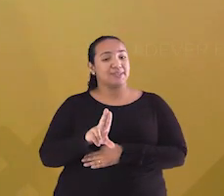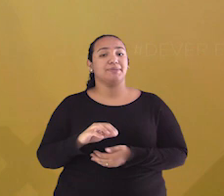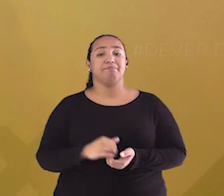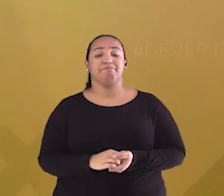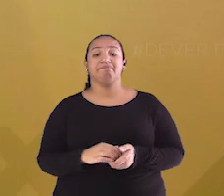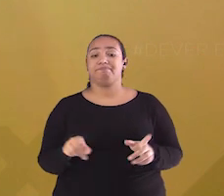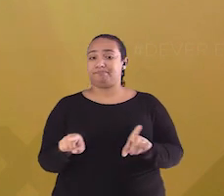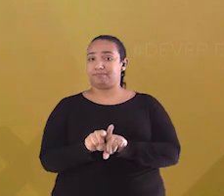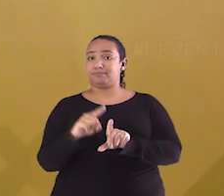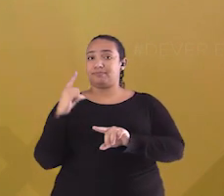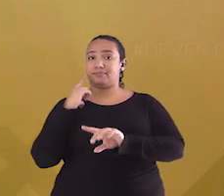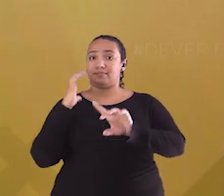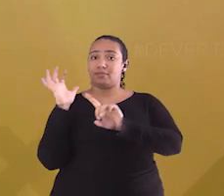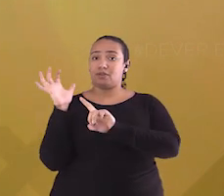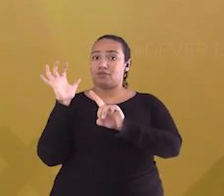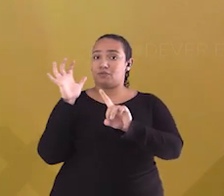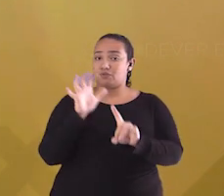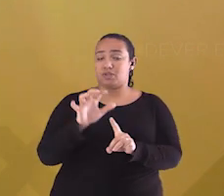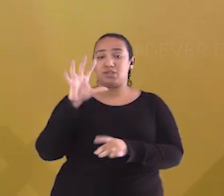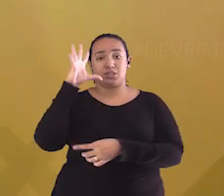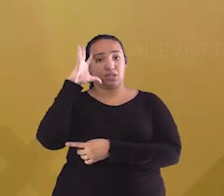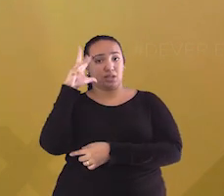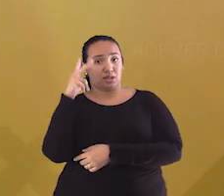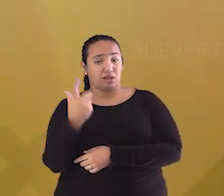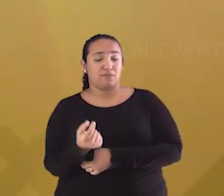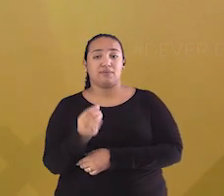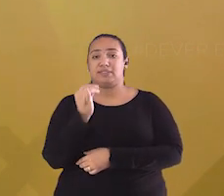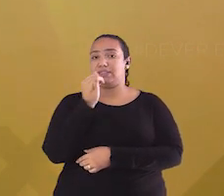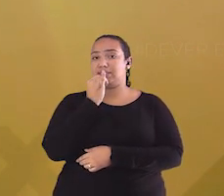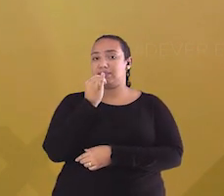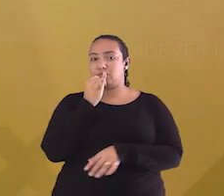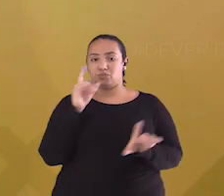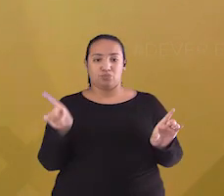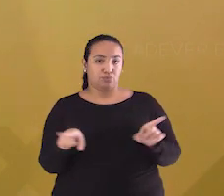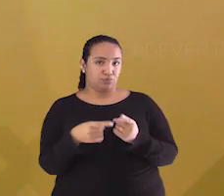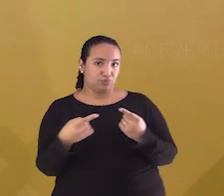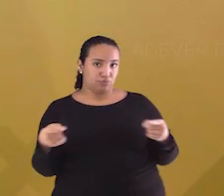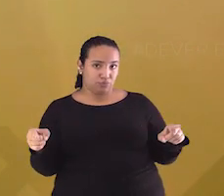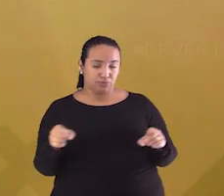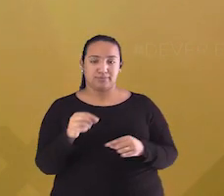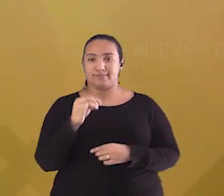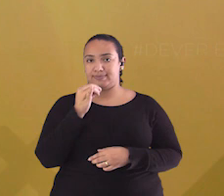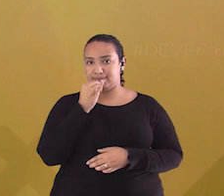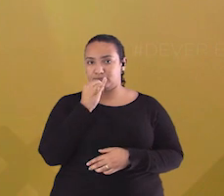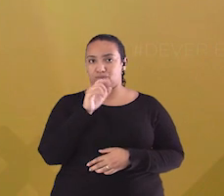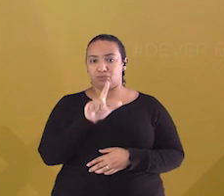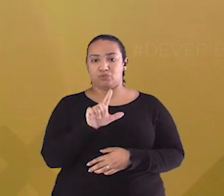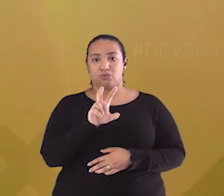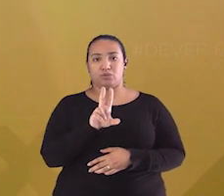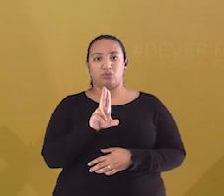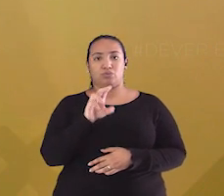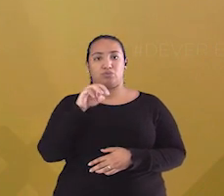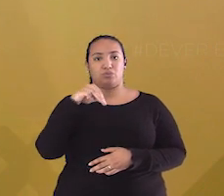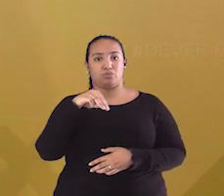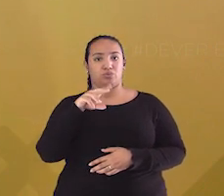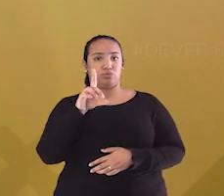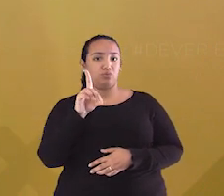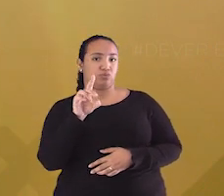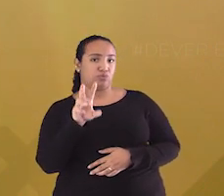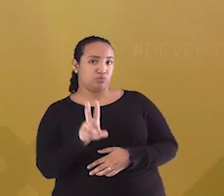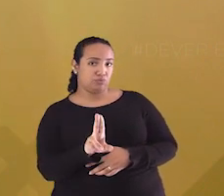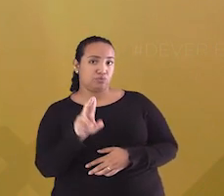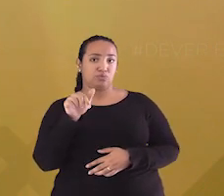ainda a influência africana sobre os gêneros musicais. O lundo ritmo africano que deu origem à base de vários